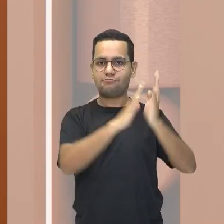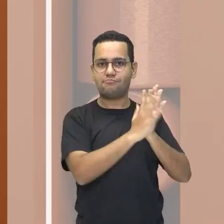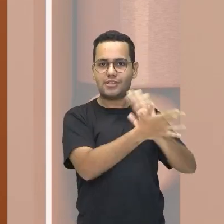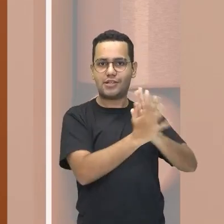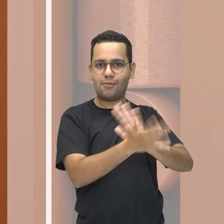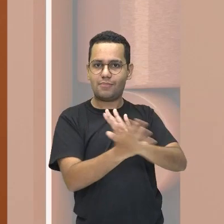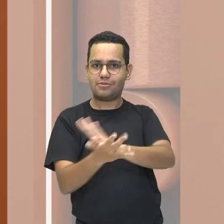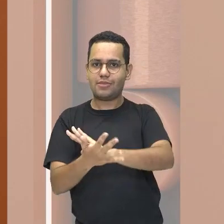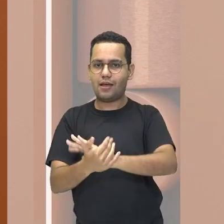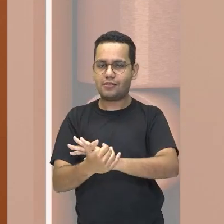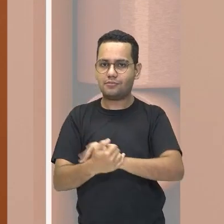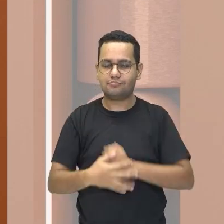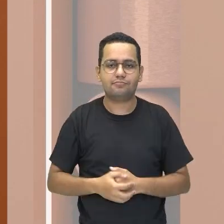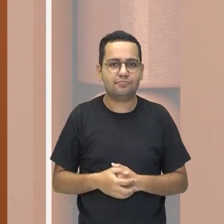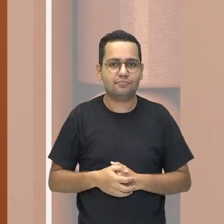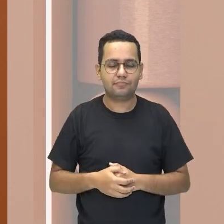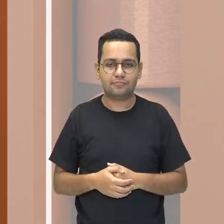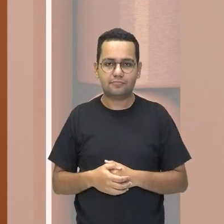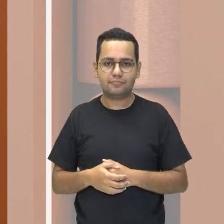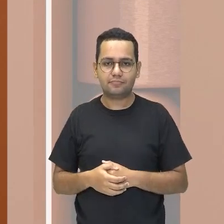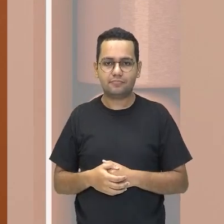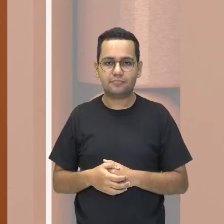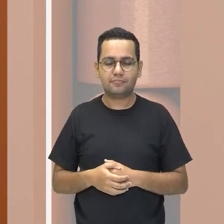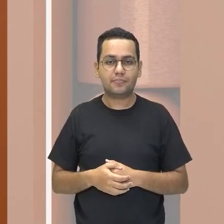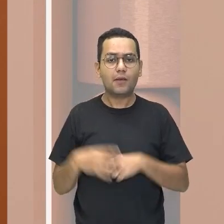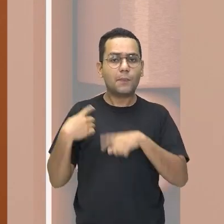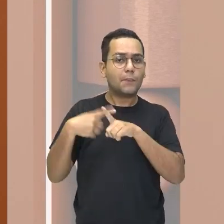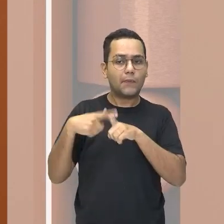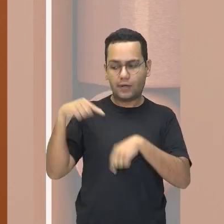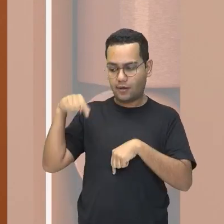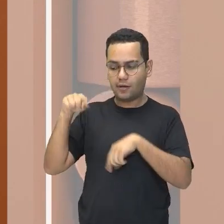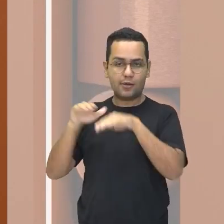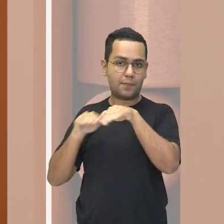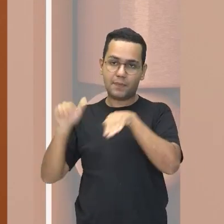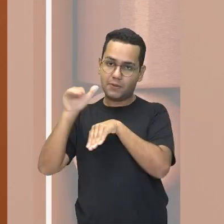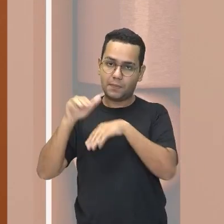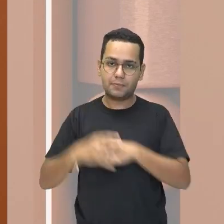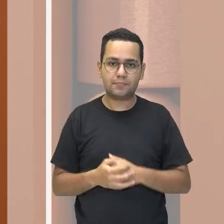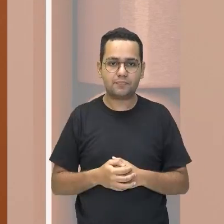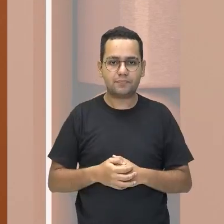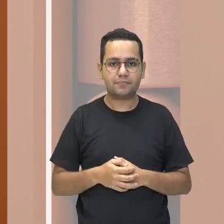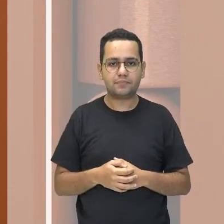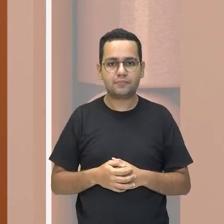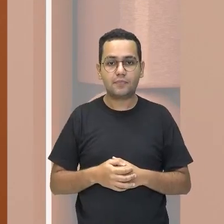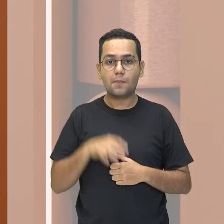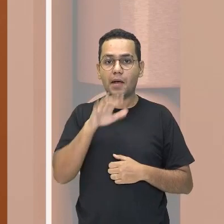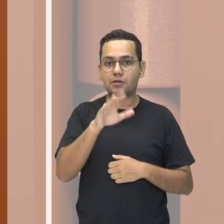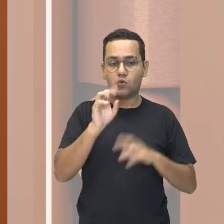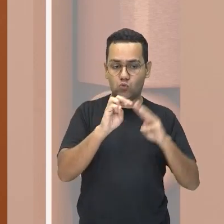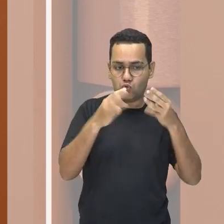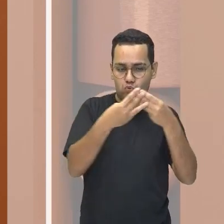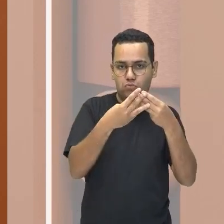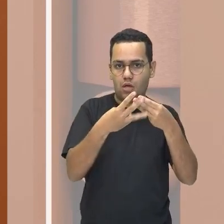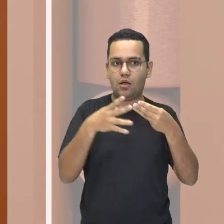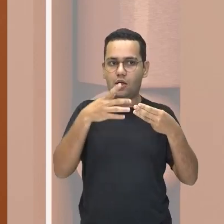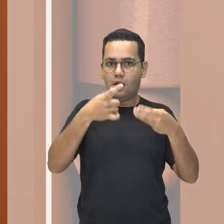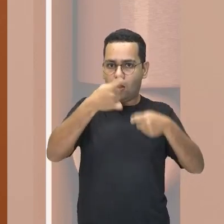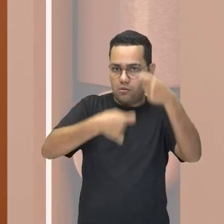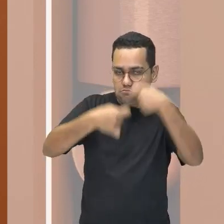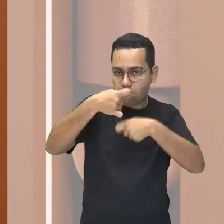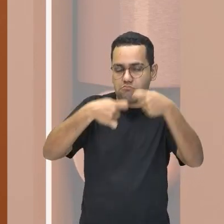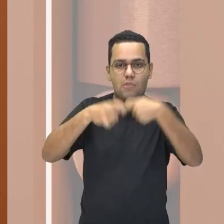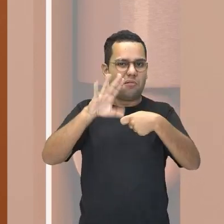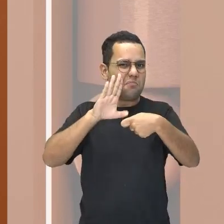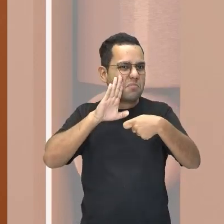porque era um povo bastante ligado ao comércio na Europa naquele momento. E uma vez que você aprisionava e exterminava